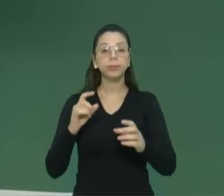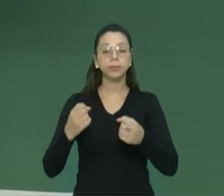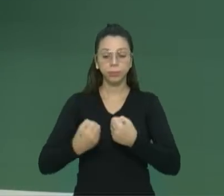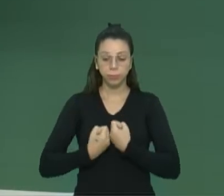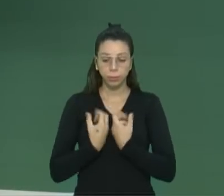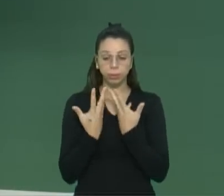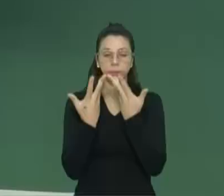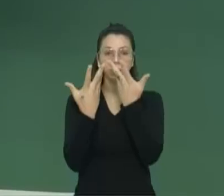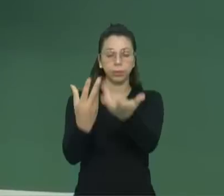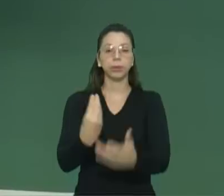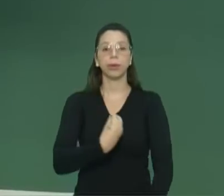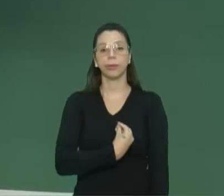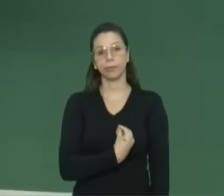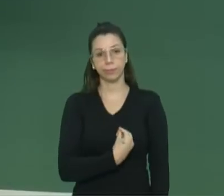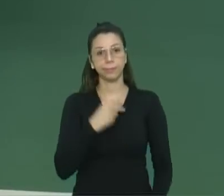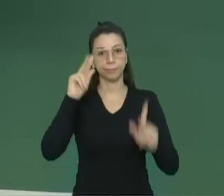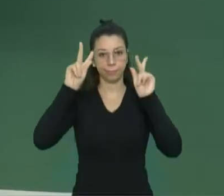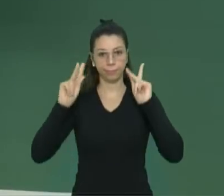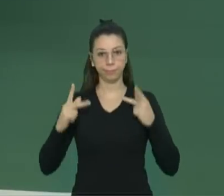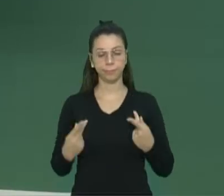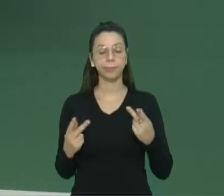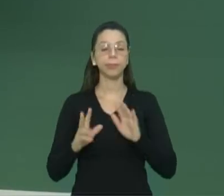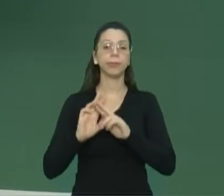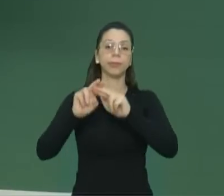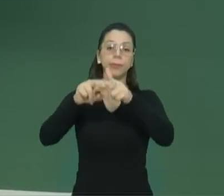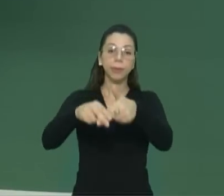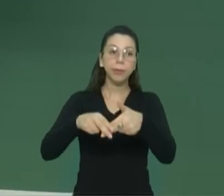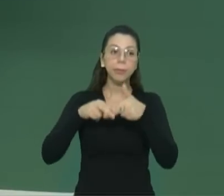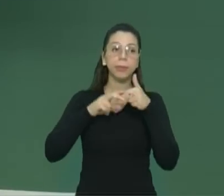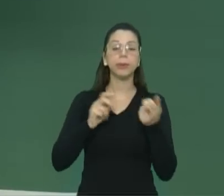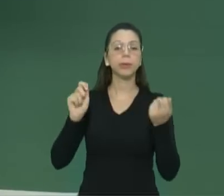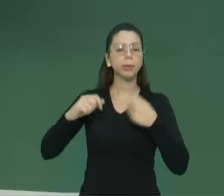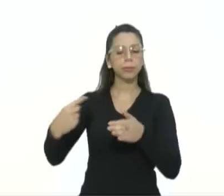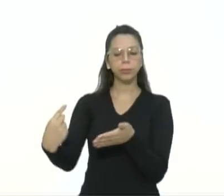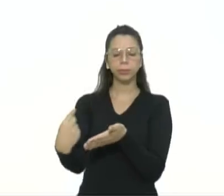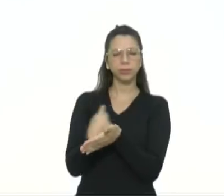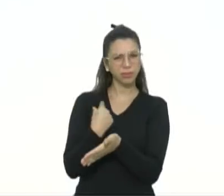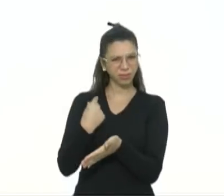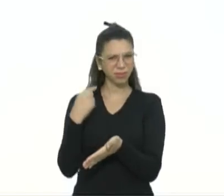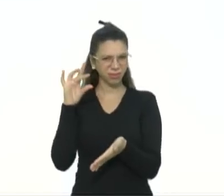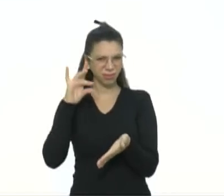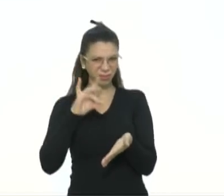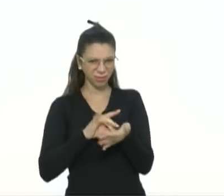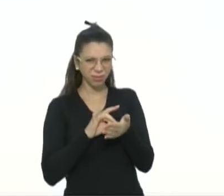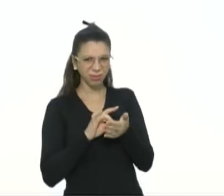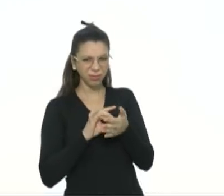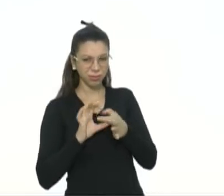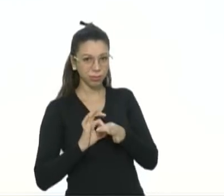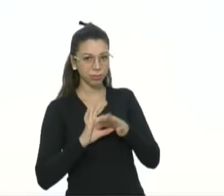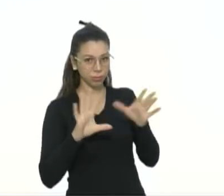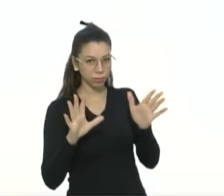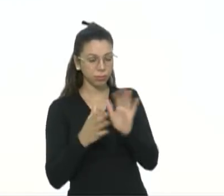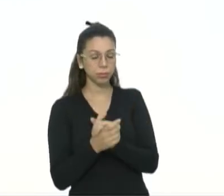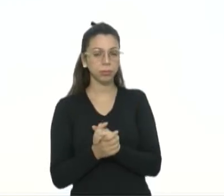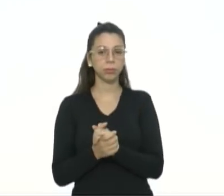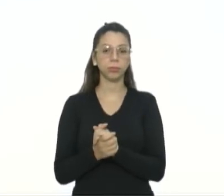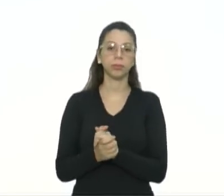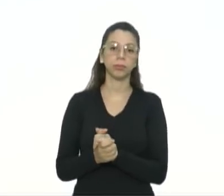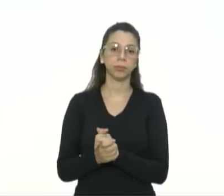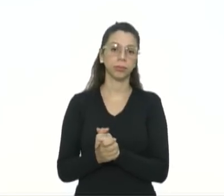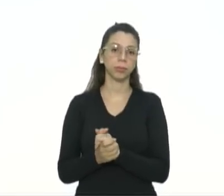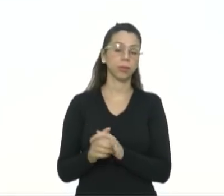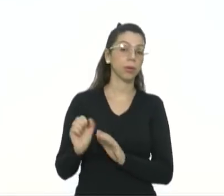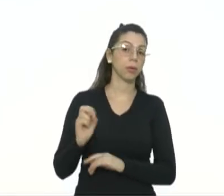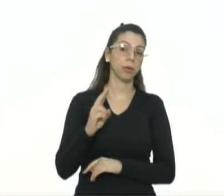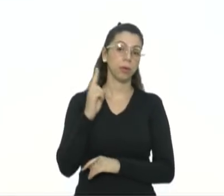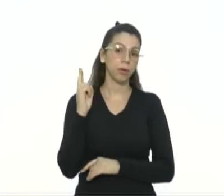expressão da vida do ser humano? Então, por isso, nós devemos nos perguntar se existe de fato essa liberdade. Será que eu posso fazer qualquer coisa? Ou